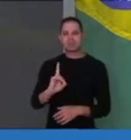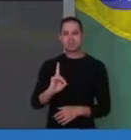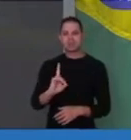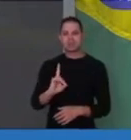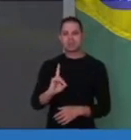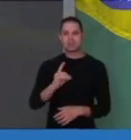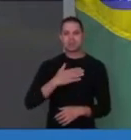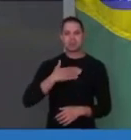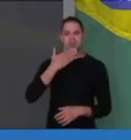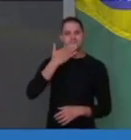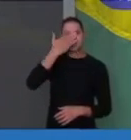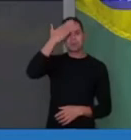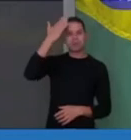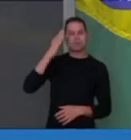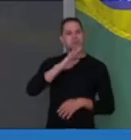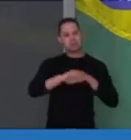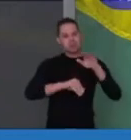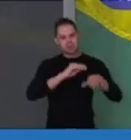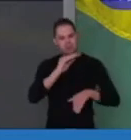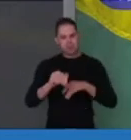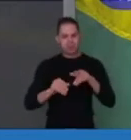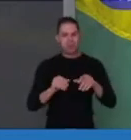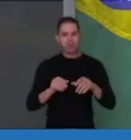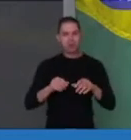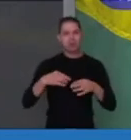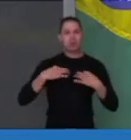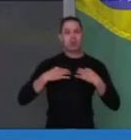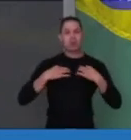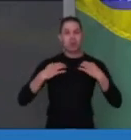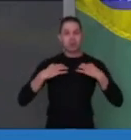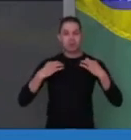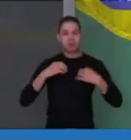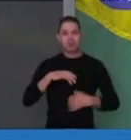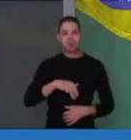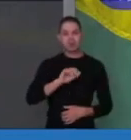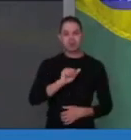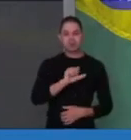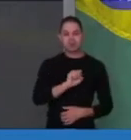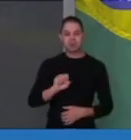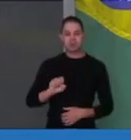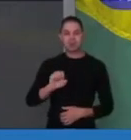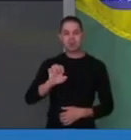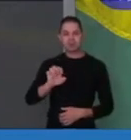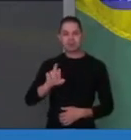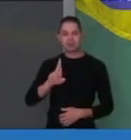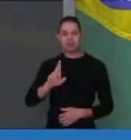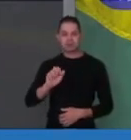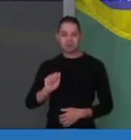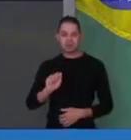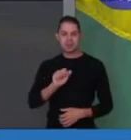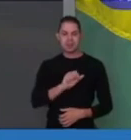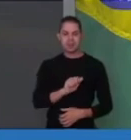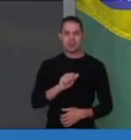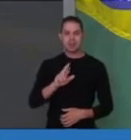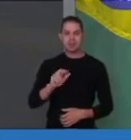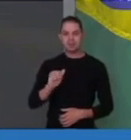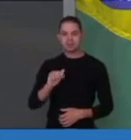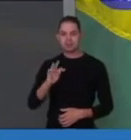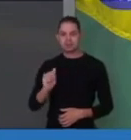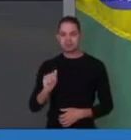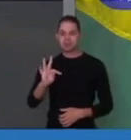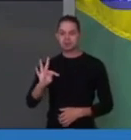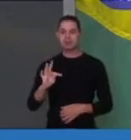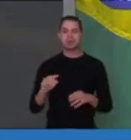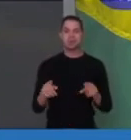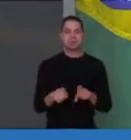mundo árabe, colocou aquele pano do Yasser Arafat no pescoço. E nada, isso aí tranquilo.